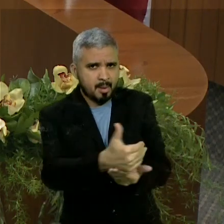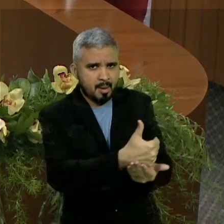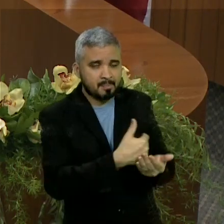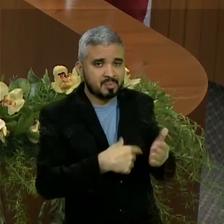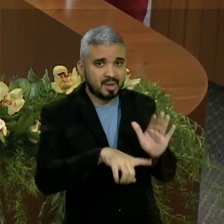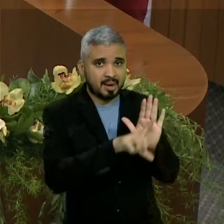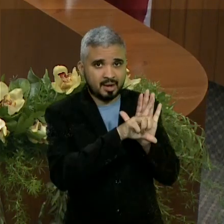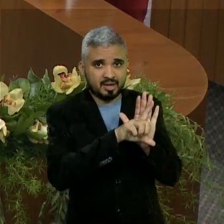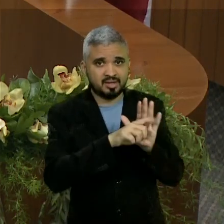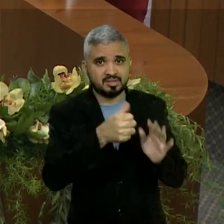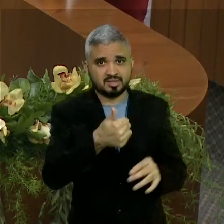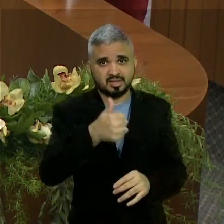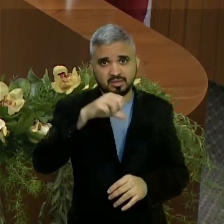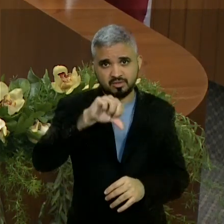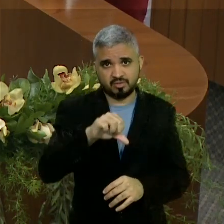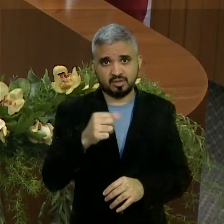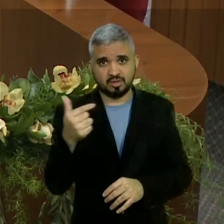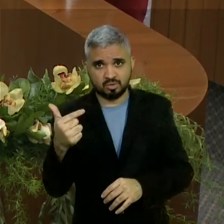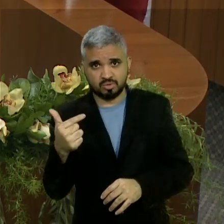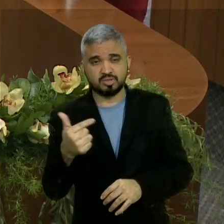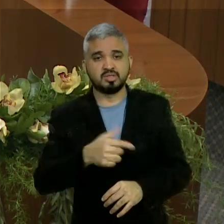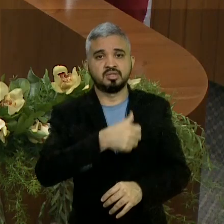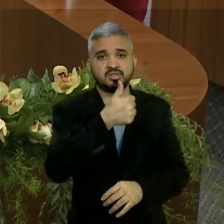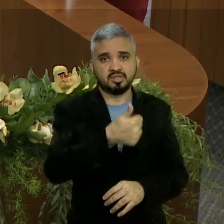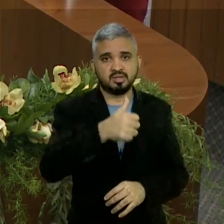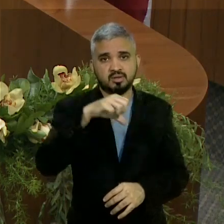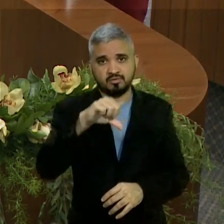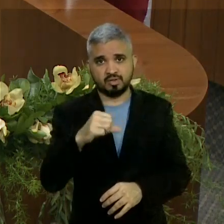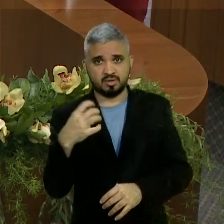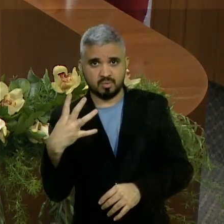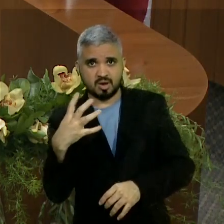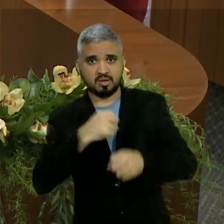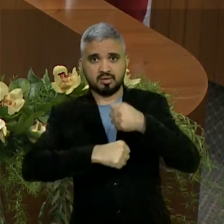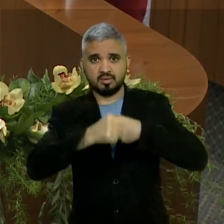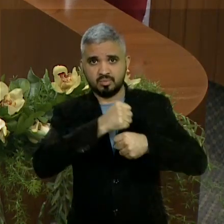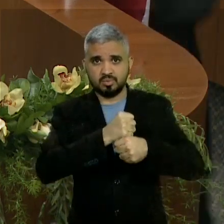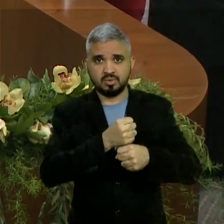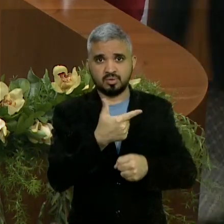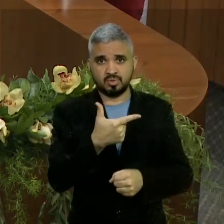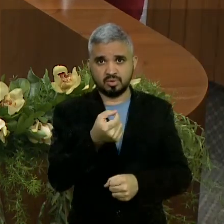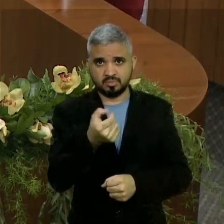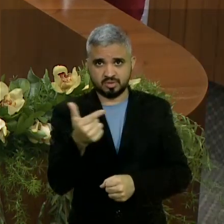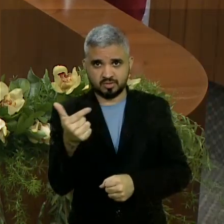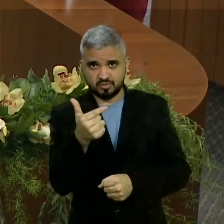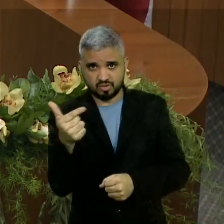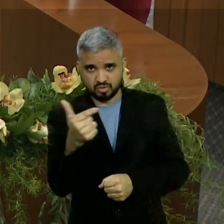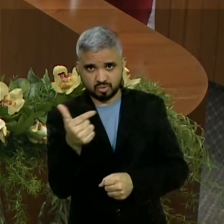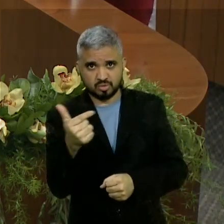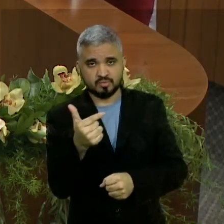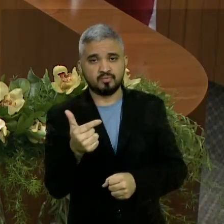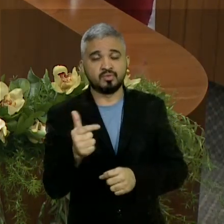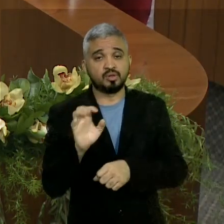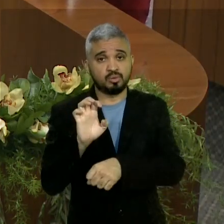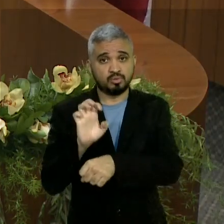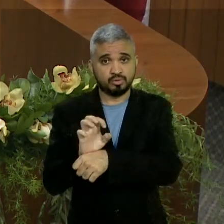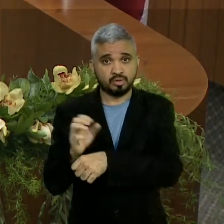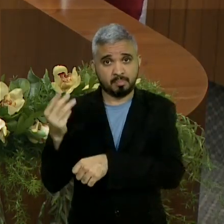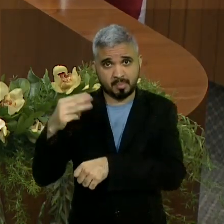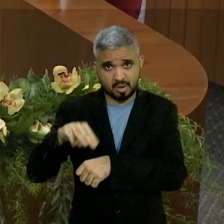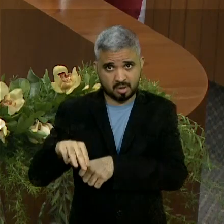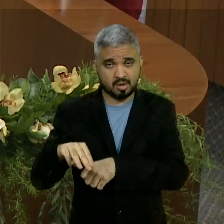192/2022 194 de 2022 reequilibrando seu orçamento mediante a economia de caixa